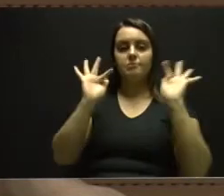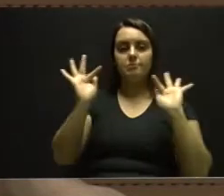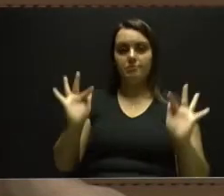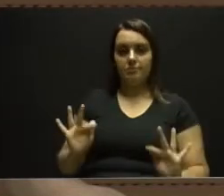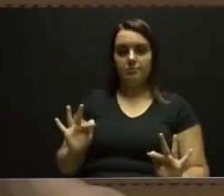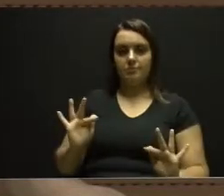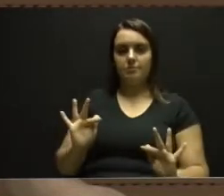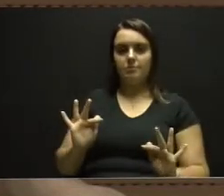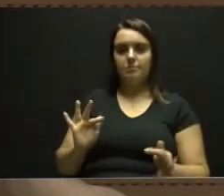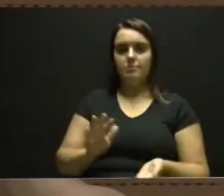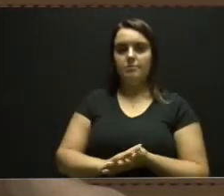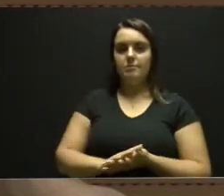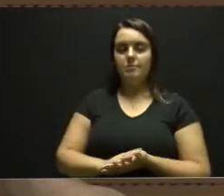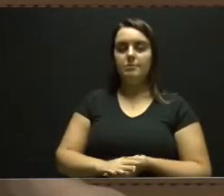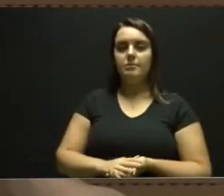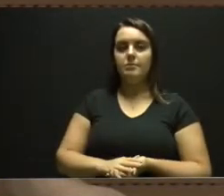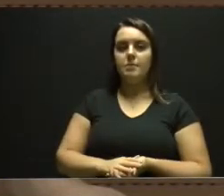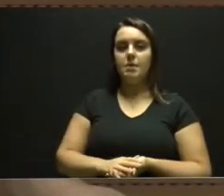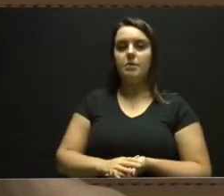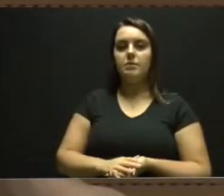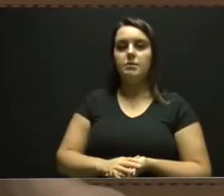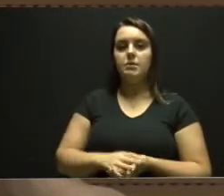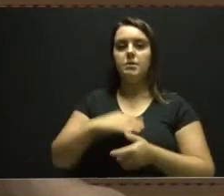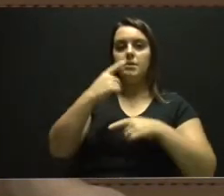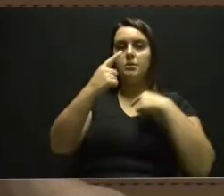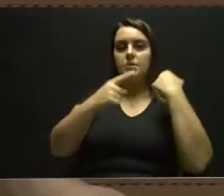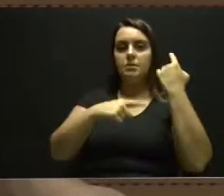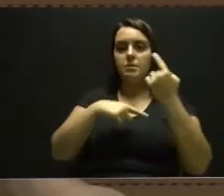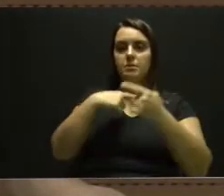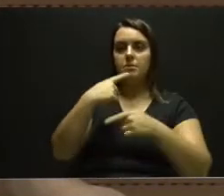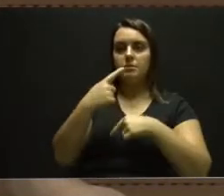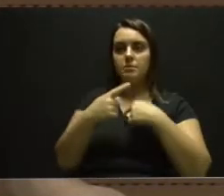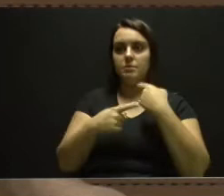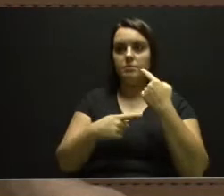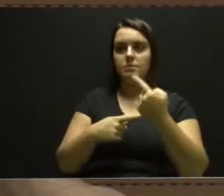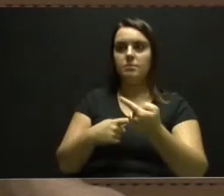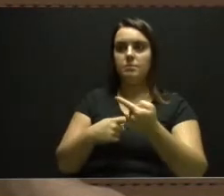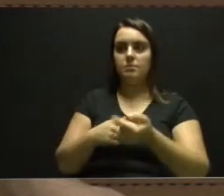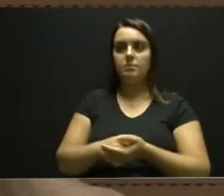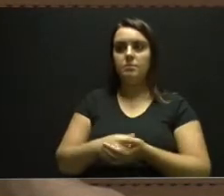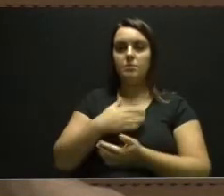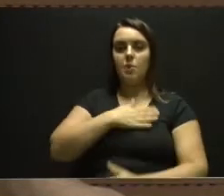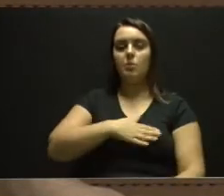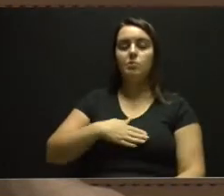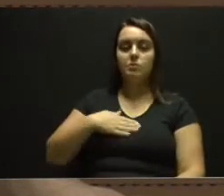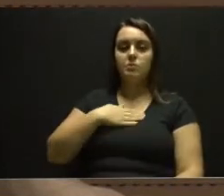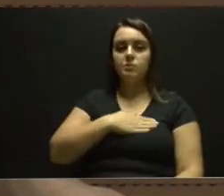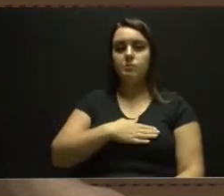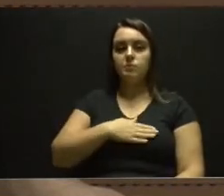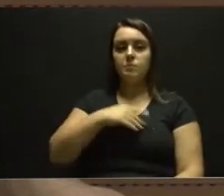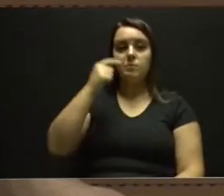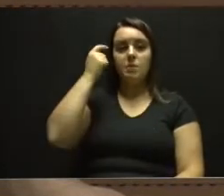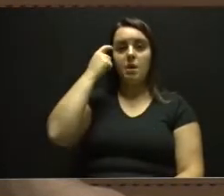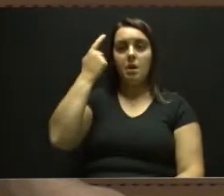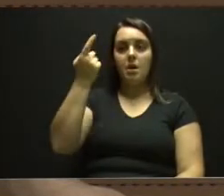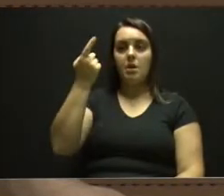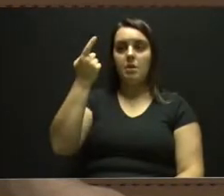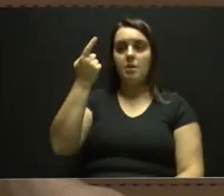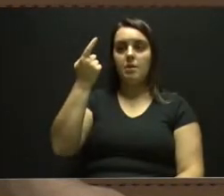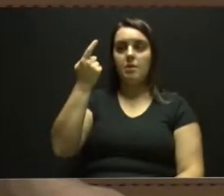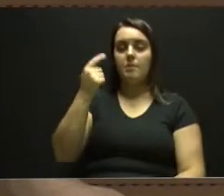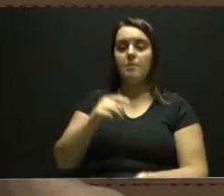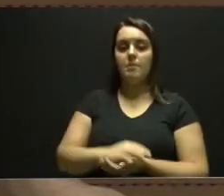ali era tudo e aos poucos eu fui gostando dessa idéia e me